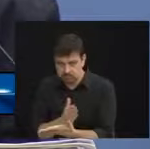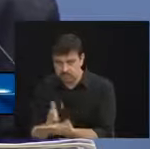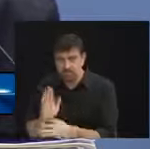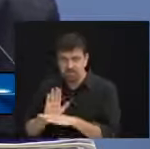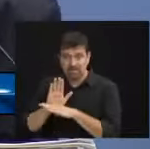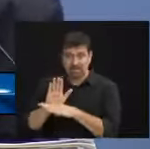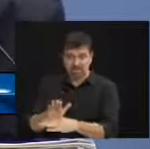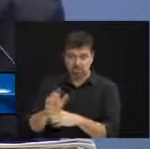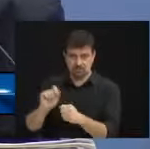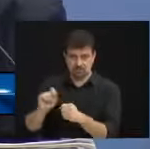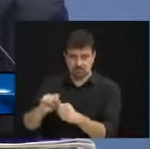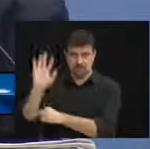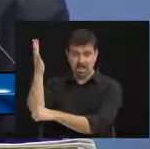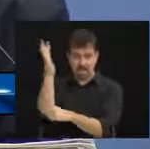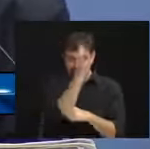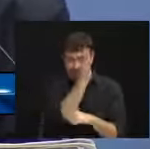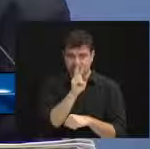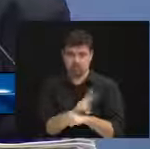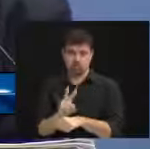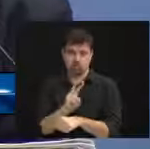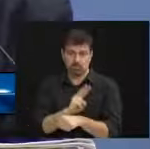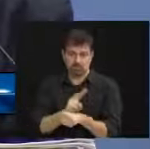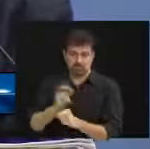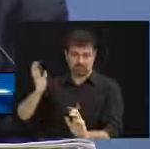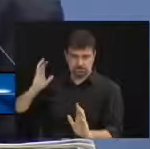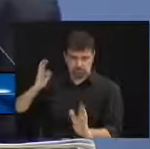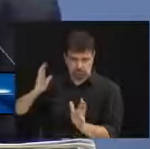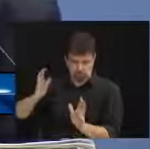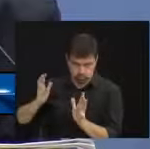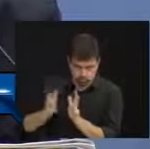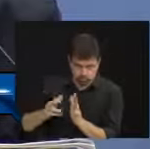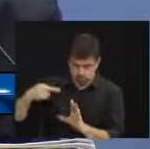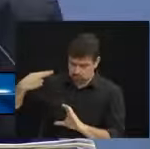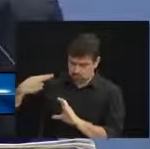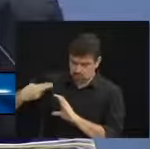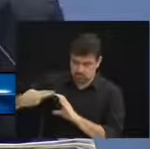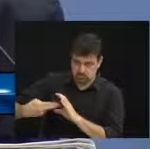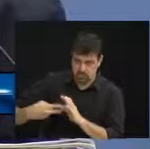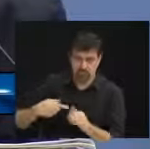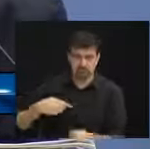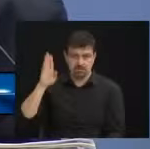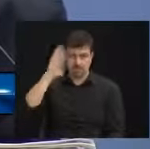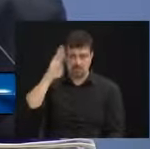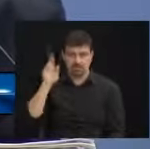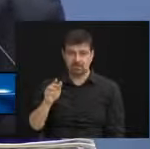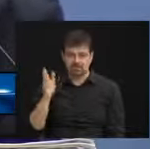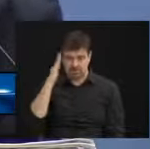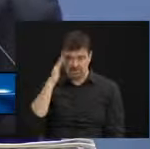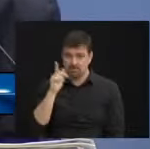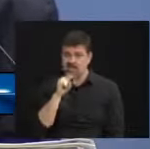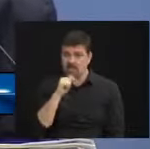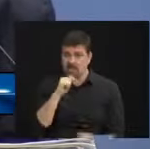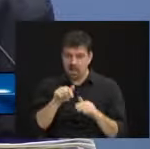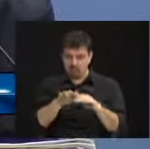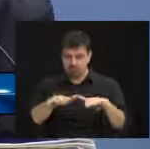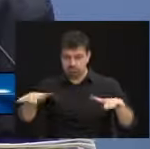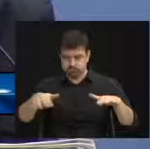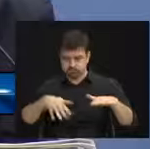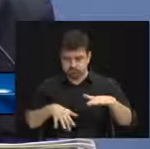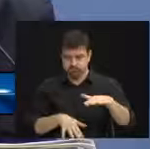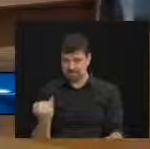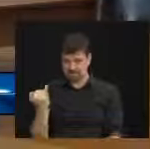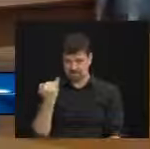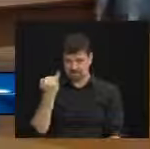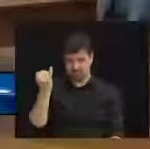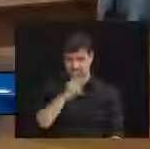colaborado com a questão ambiental, com o meio ambiente. E posso dizer isso aí com lençol freático, de tantas toneladas que eles tiram de